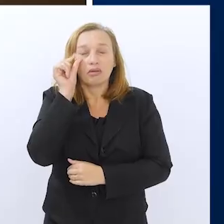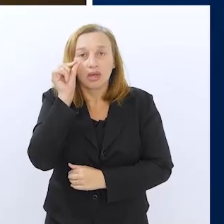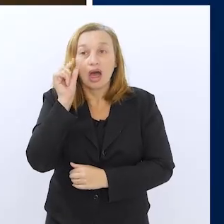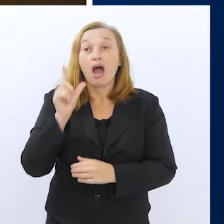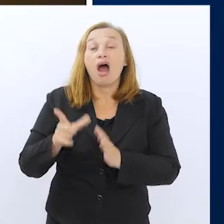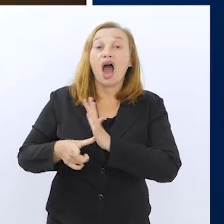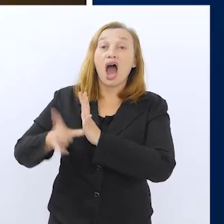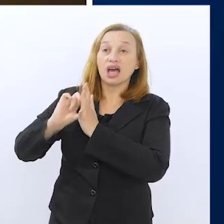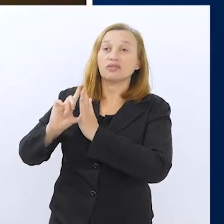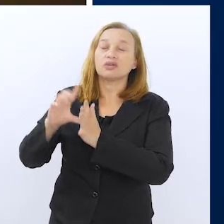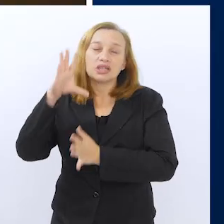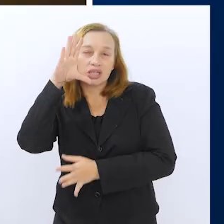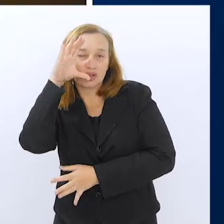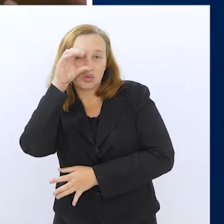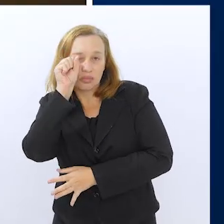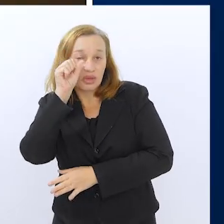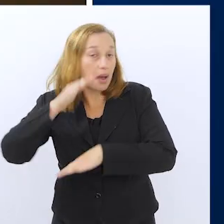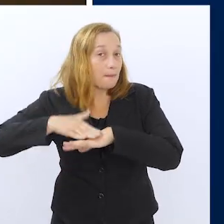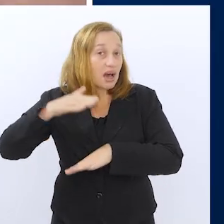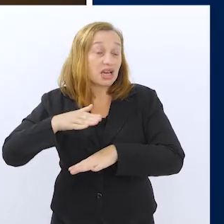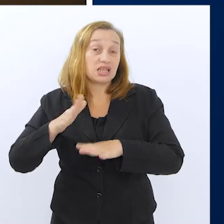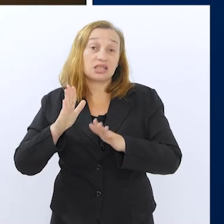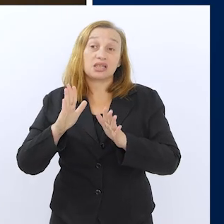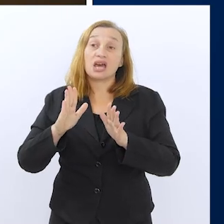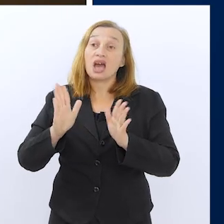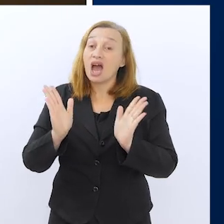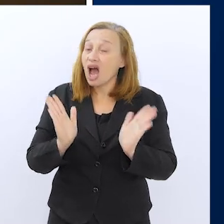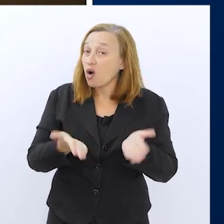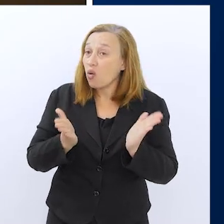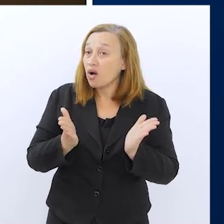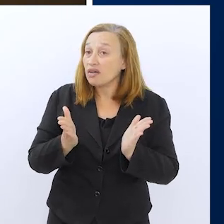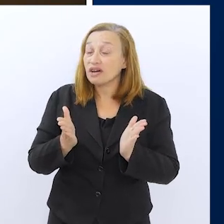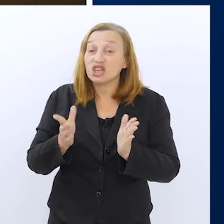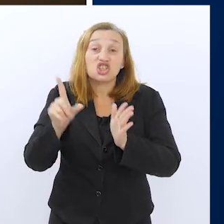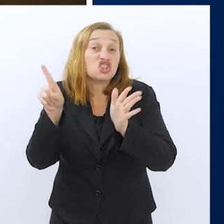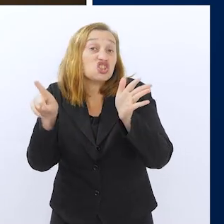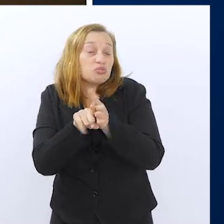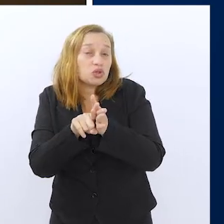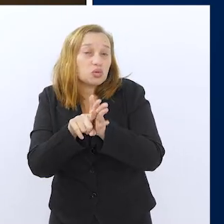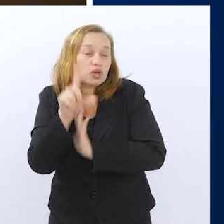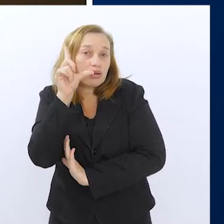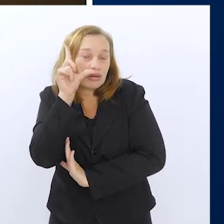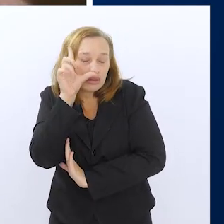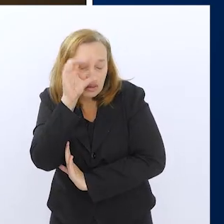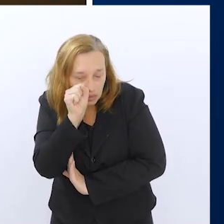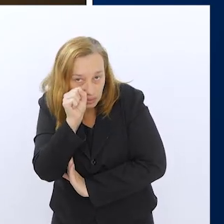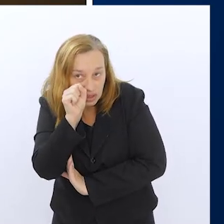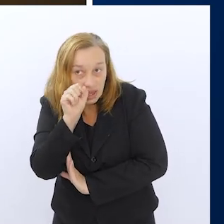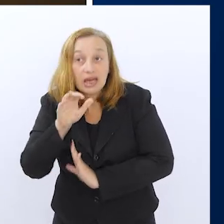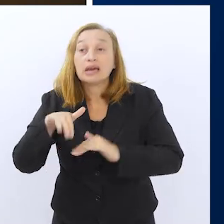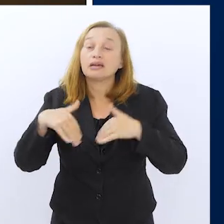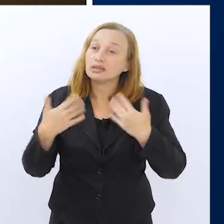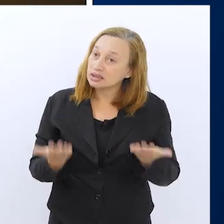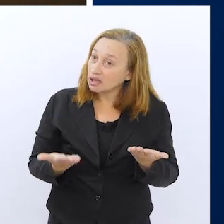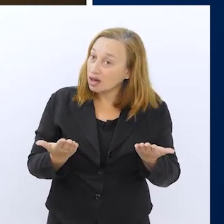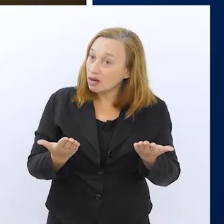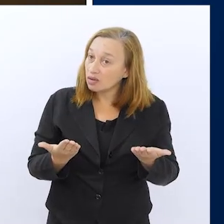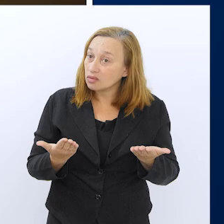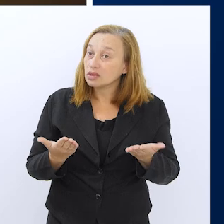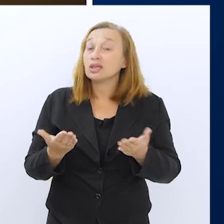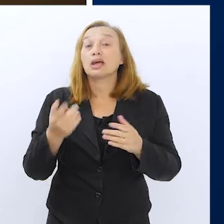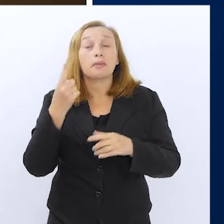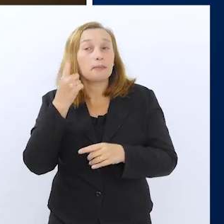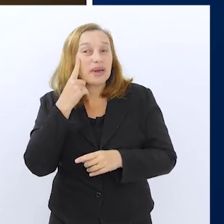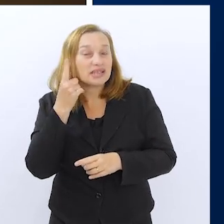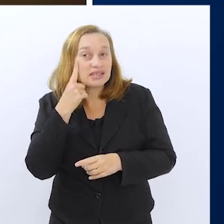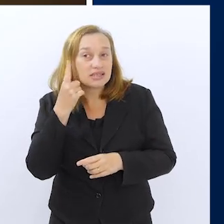você tinha ali de horas de sono, de 7, 8 horas, enfim, vai virar às vezes em 1 hora, 2 em 2 horas. Então, você vai estar ali